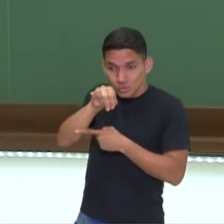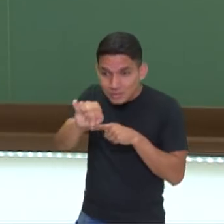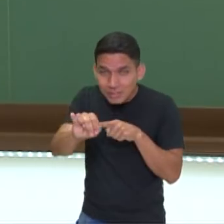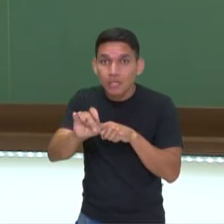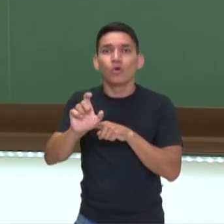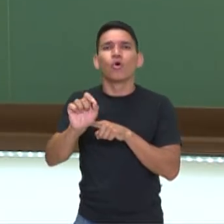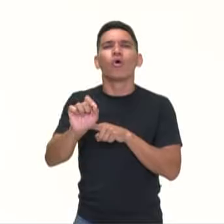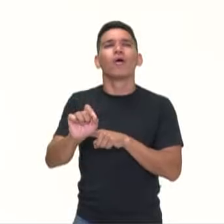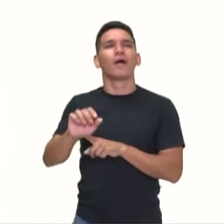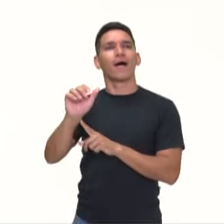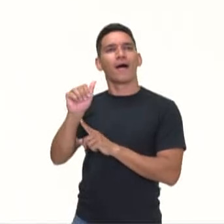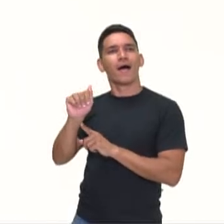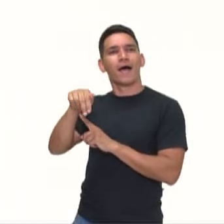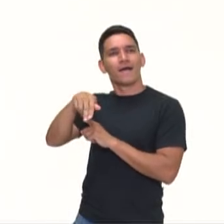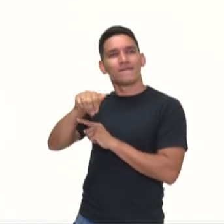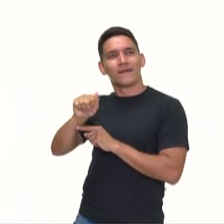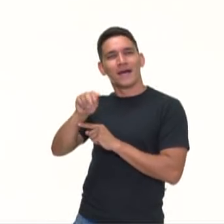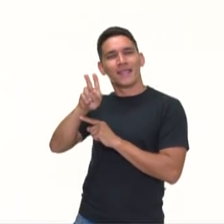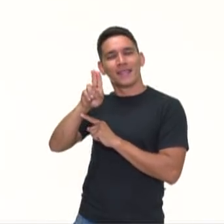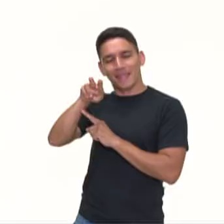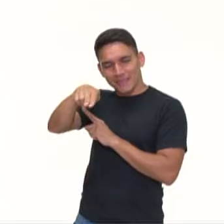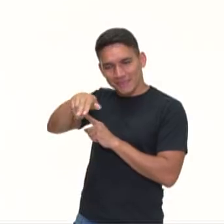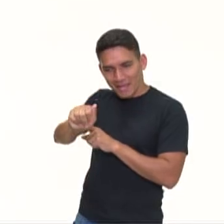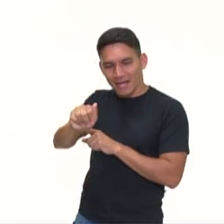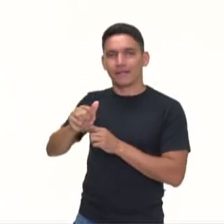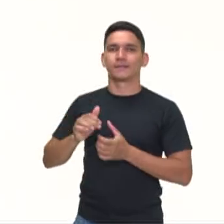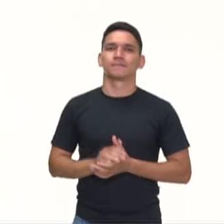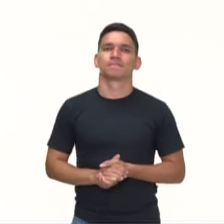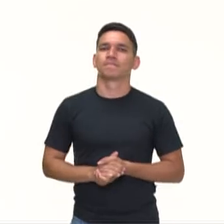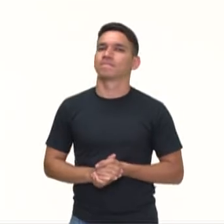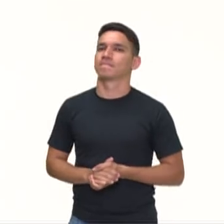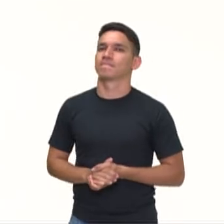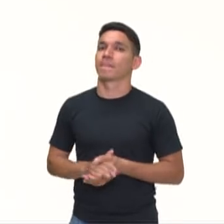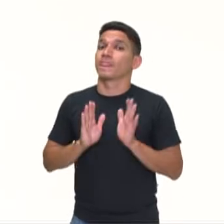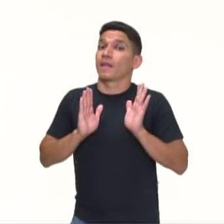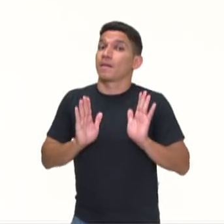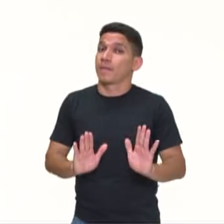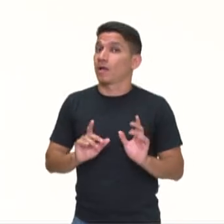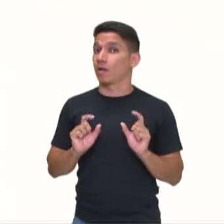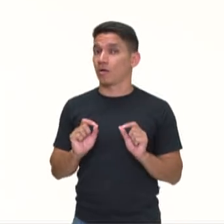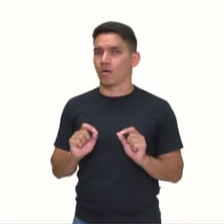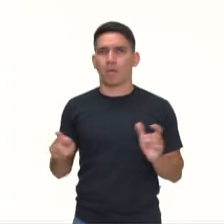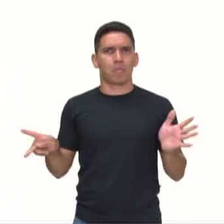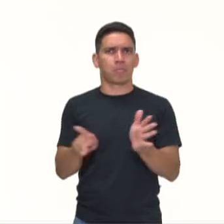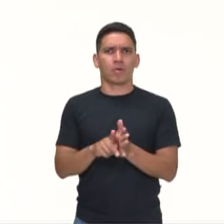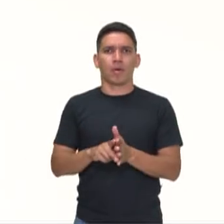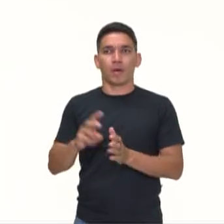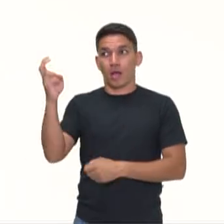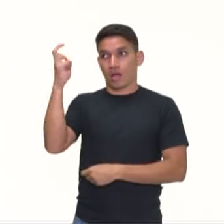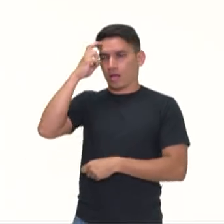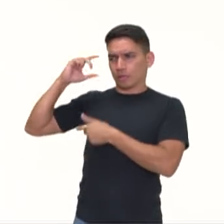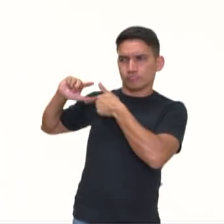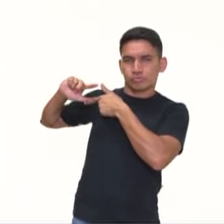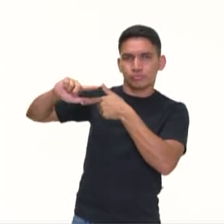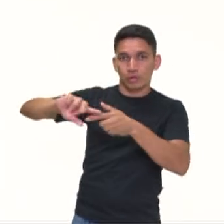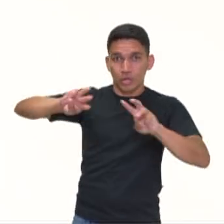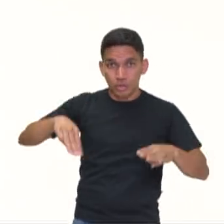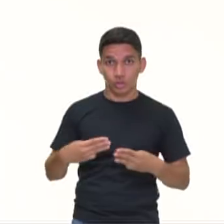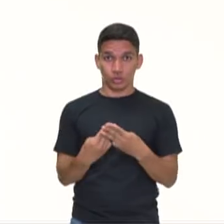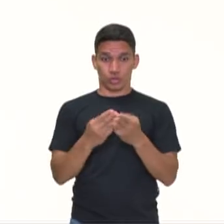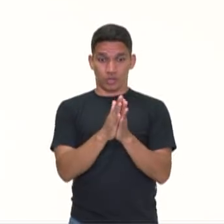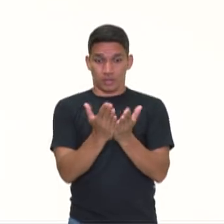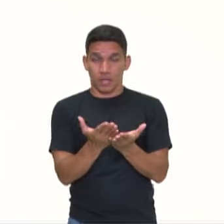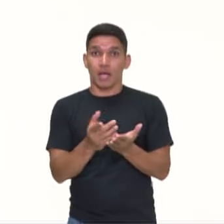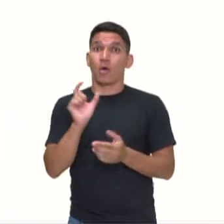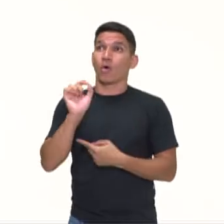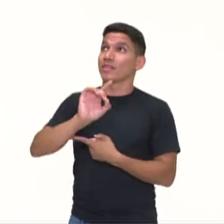é Avanawilona. Já no mundo da tradição judaico-cristã, de que somos herdeiros, Deus criou o mundo